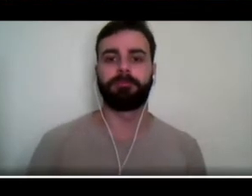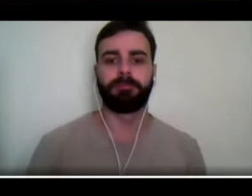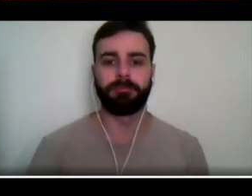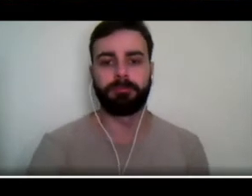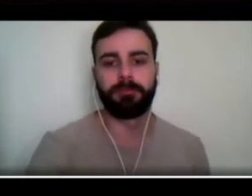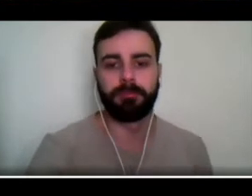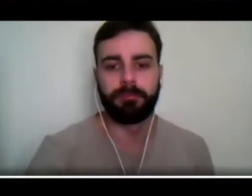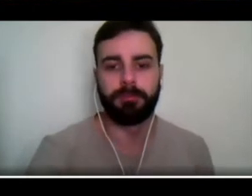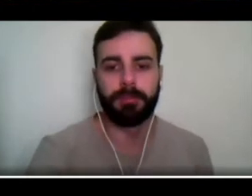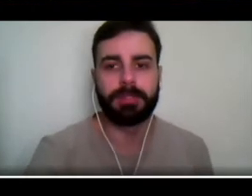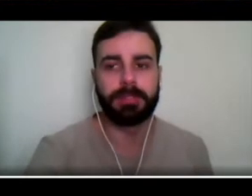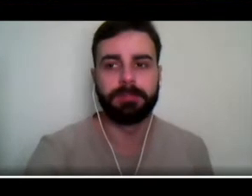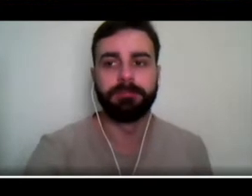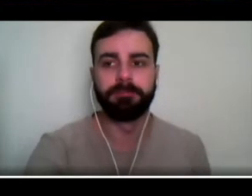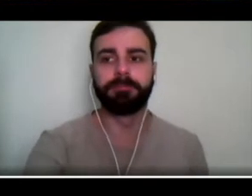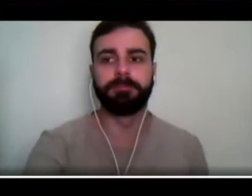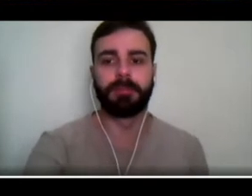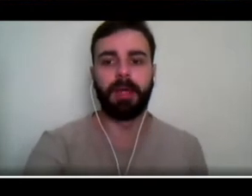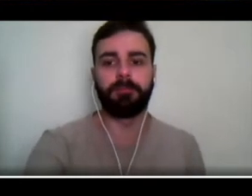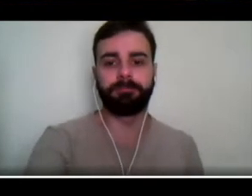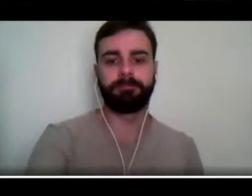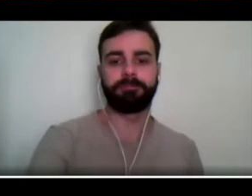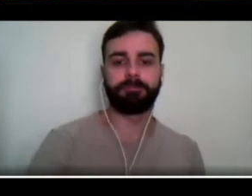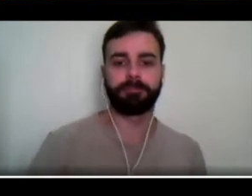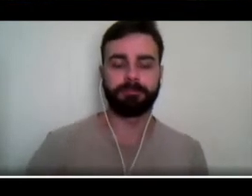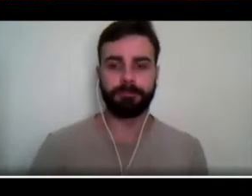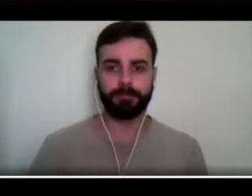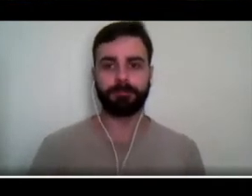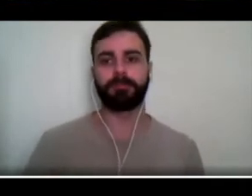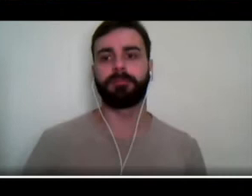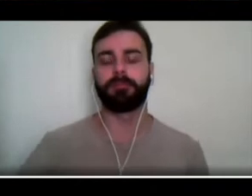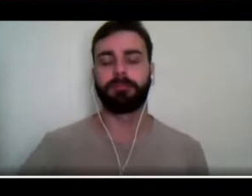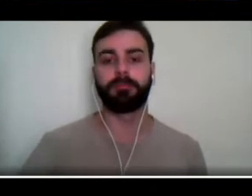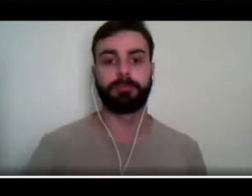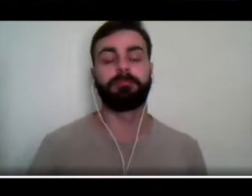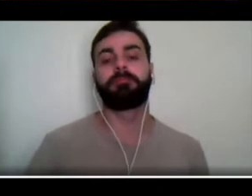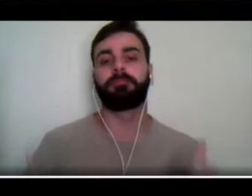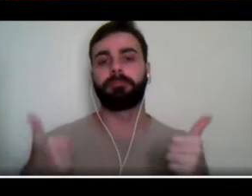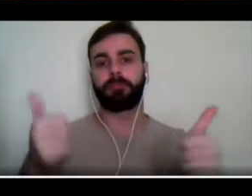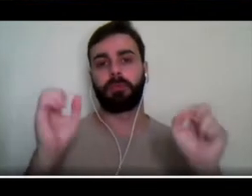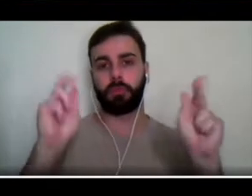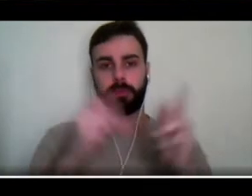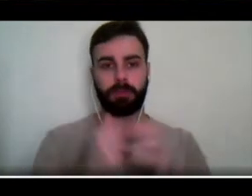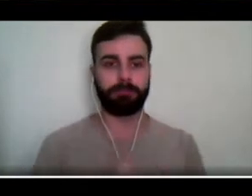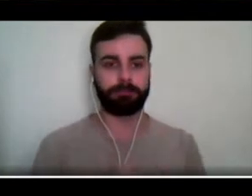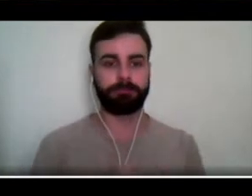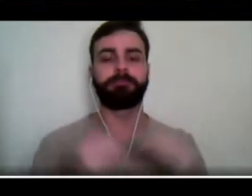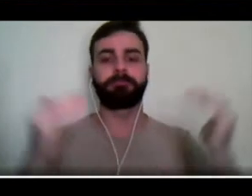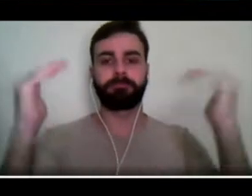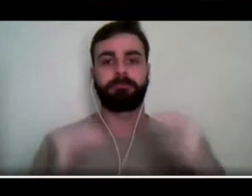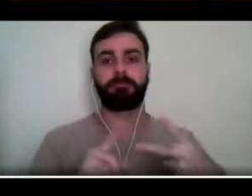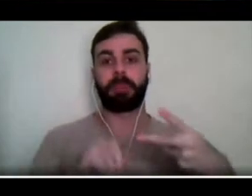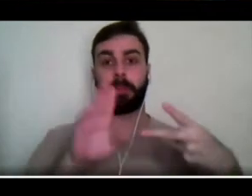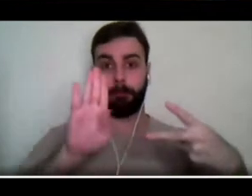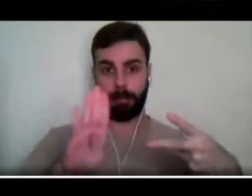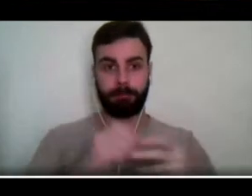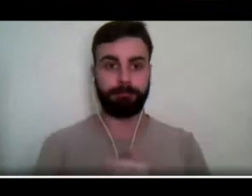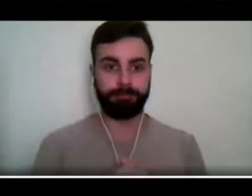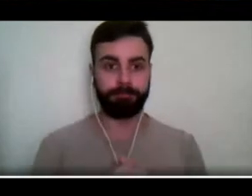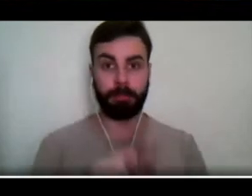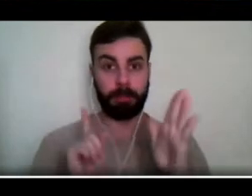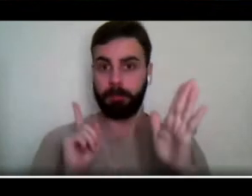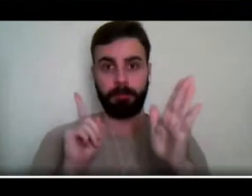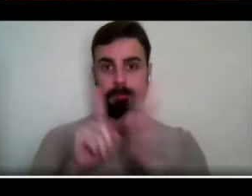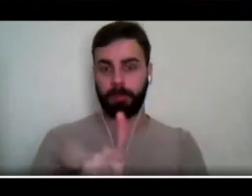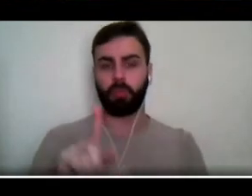Sim, claro. Então, beleza. Então, na letra B, ele pede o